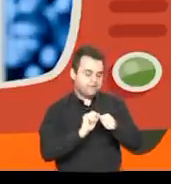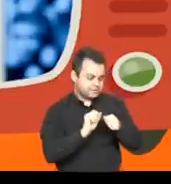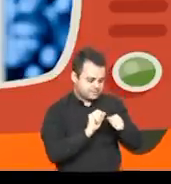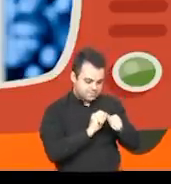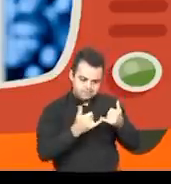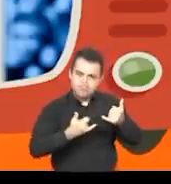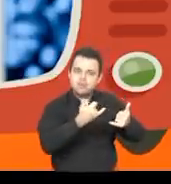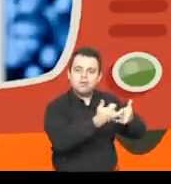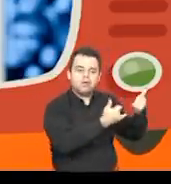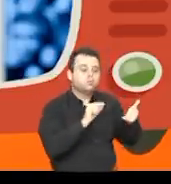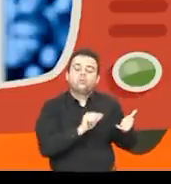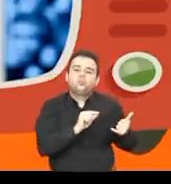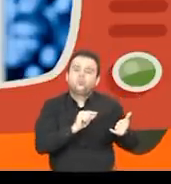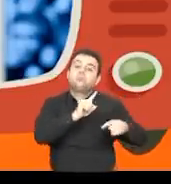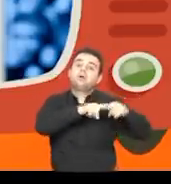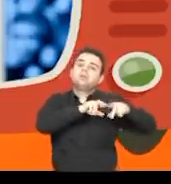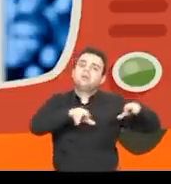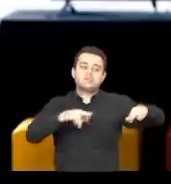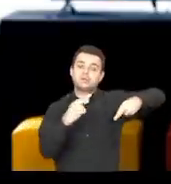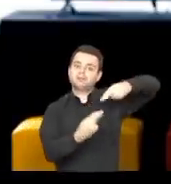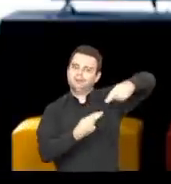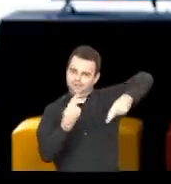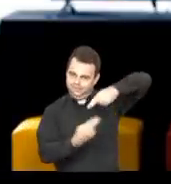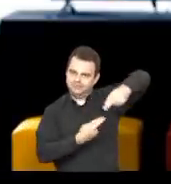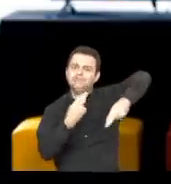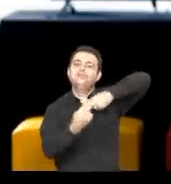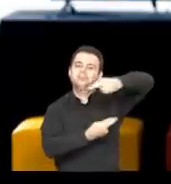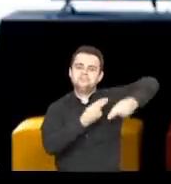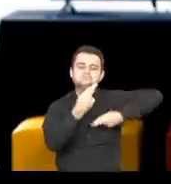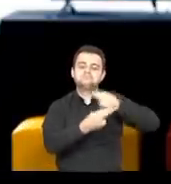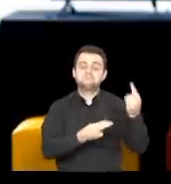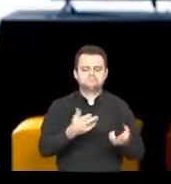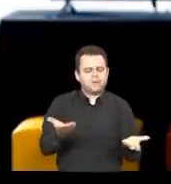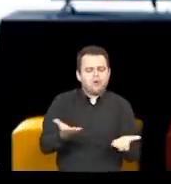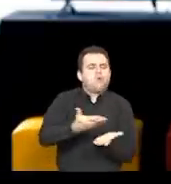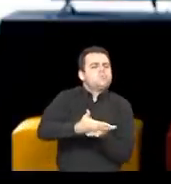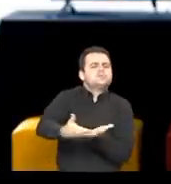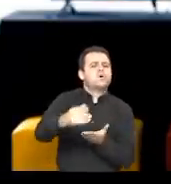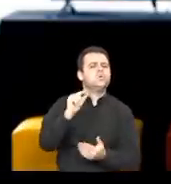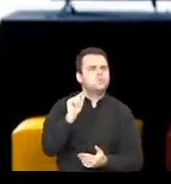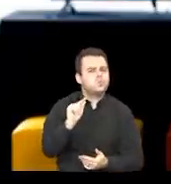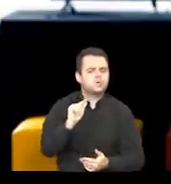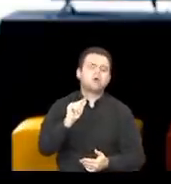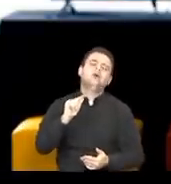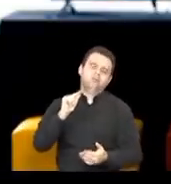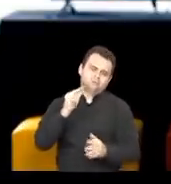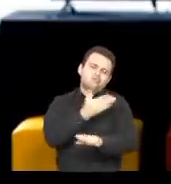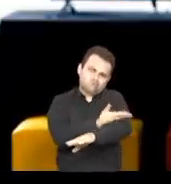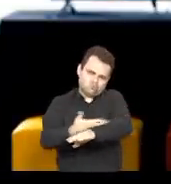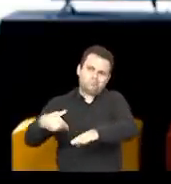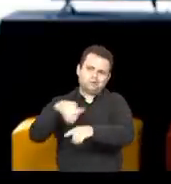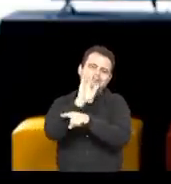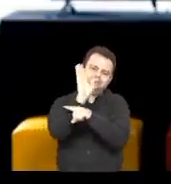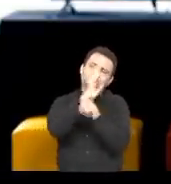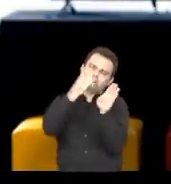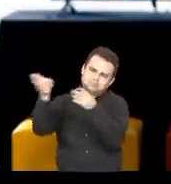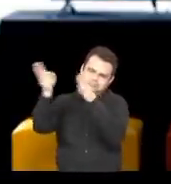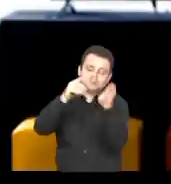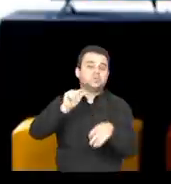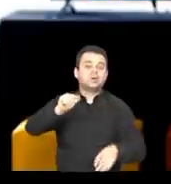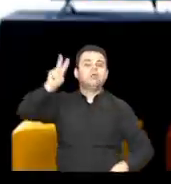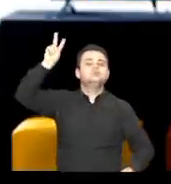com materiais reciclados. E para começar, como sempre, teremos aquela